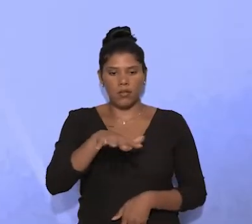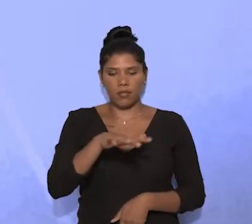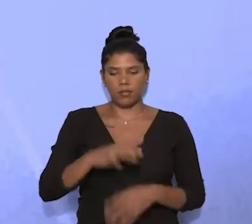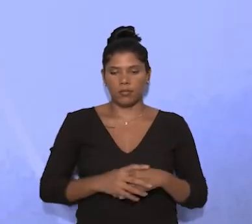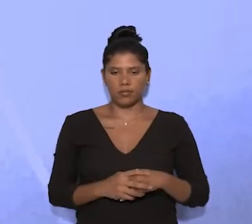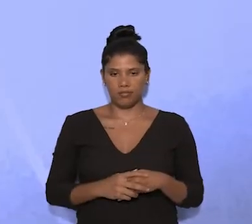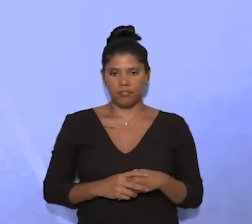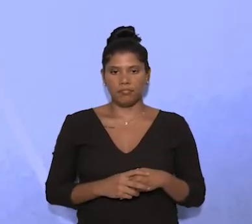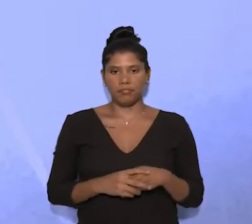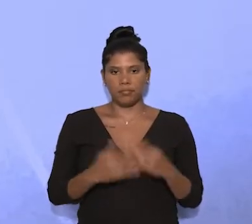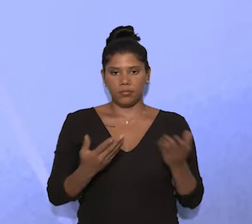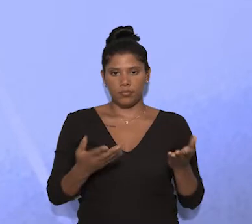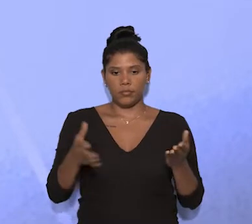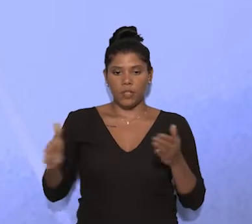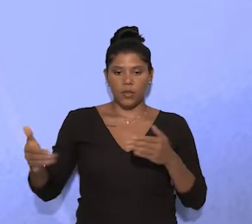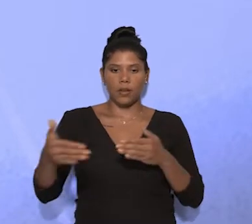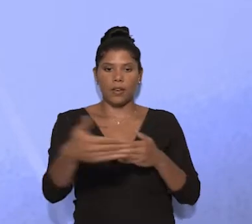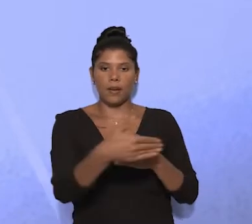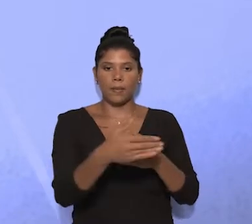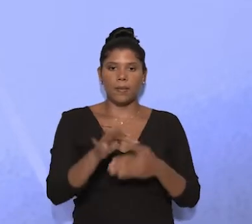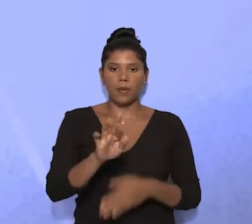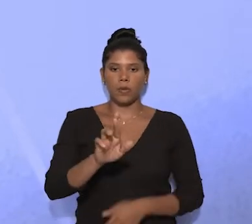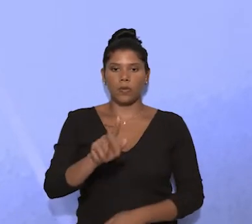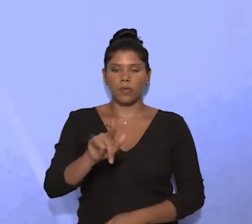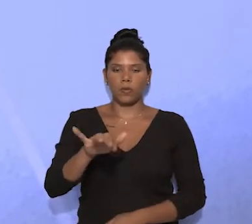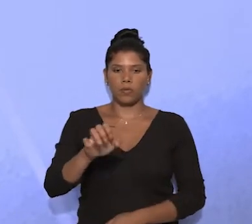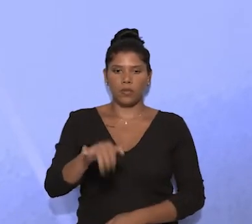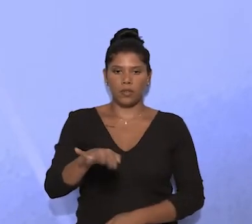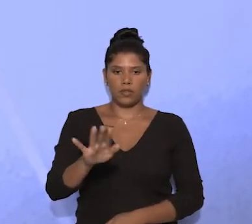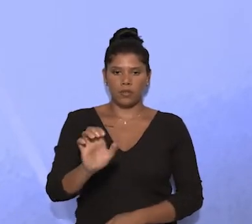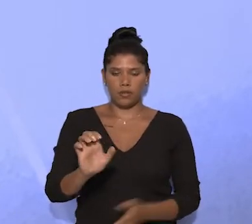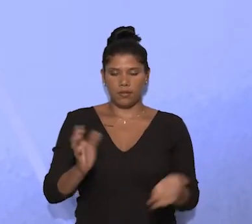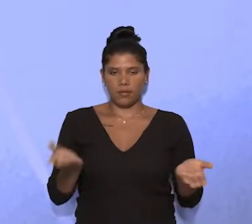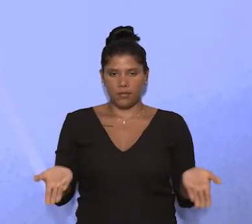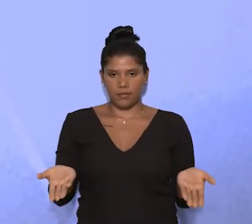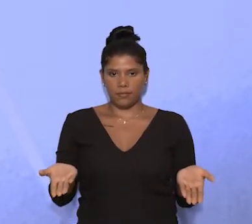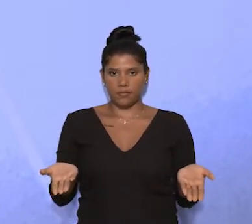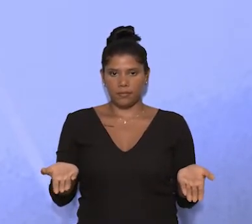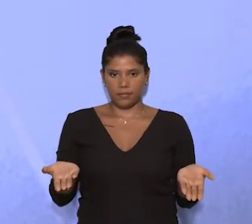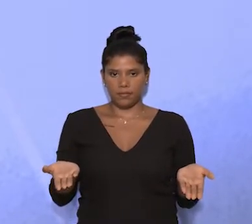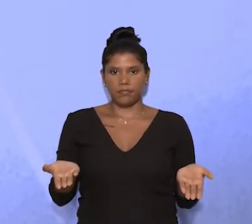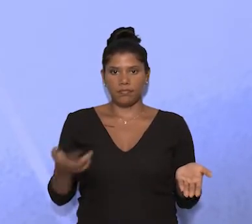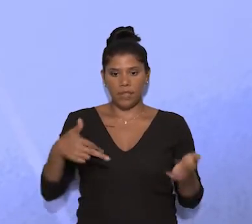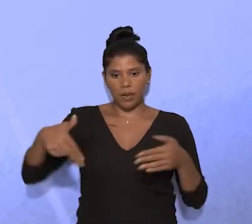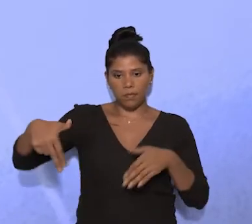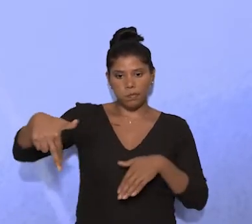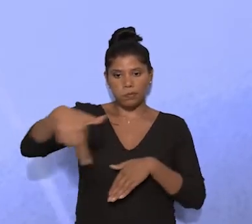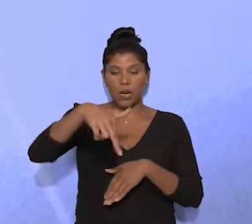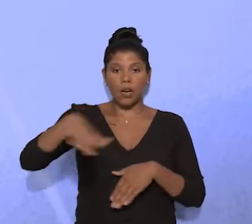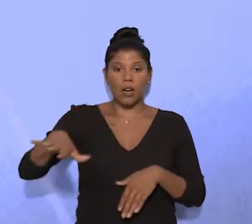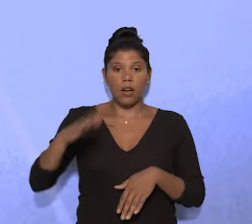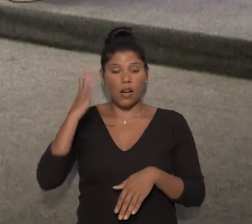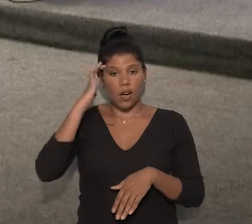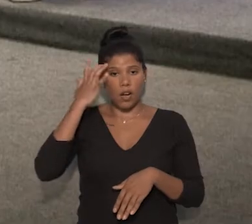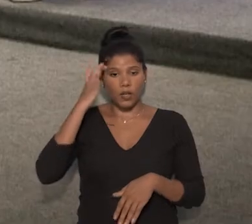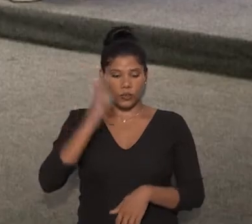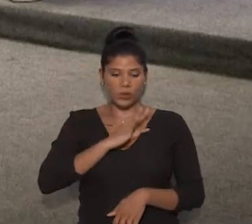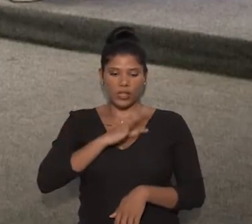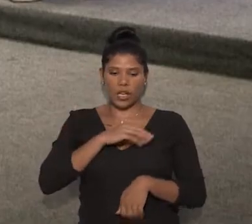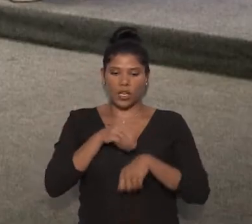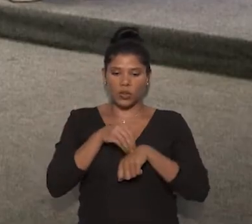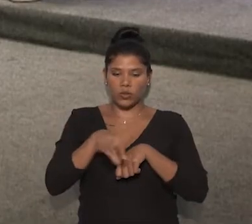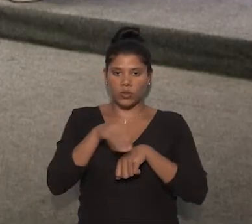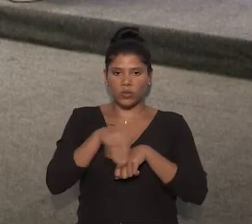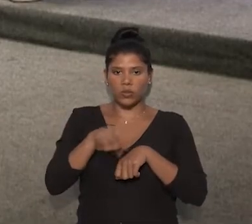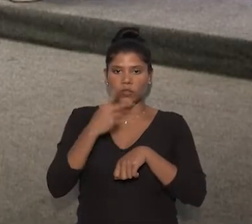por ali que o Fluminense fazia. No clássico, o Sebastião deu conta dele, com exceção de um único. Eu acho que o treinador chegou e disse: ó, Sebastião, você